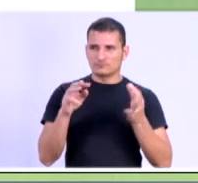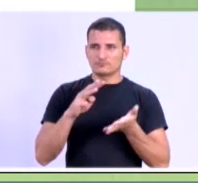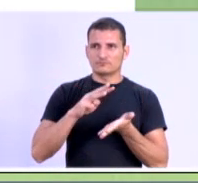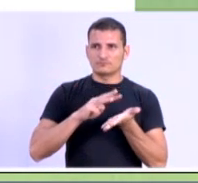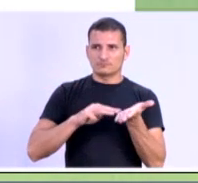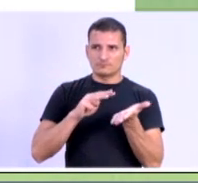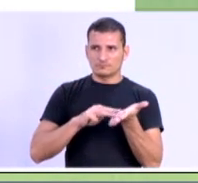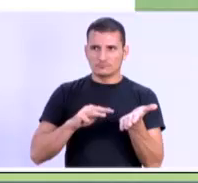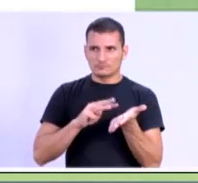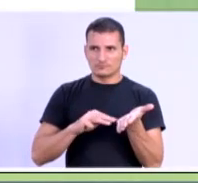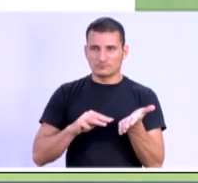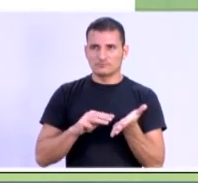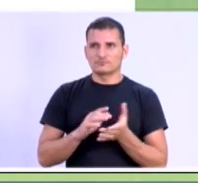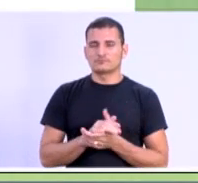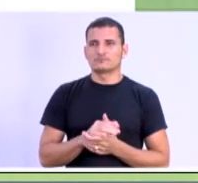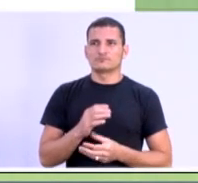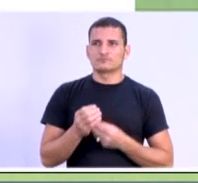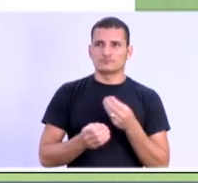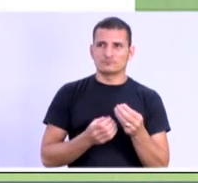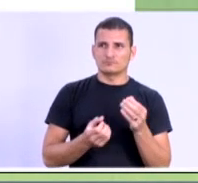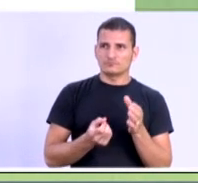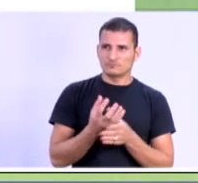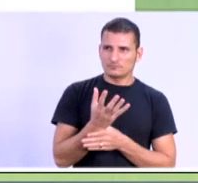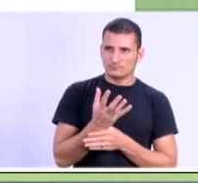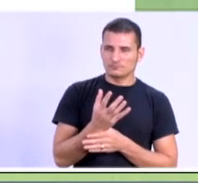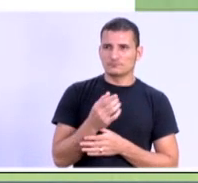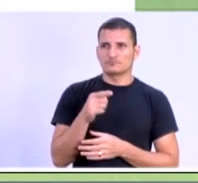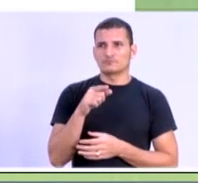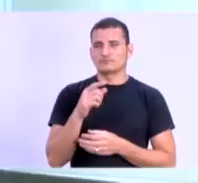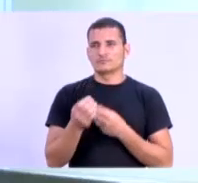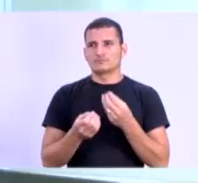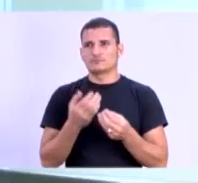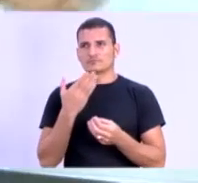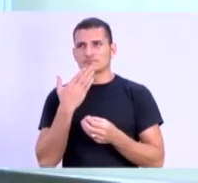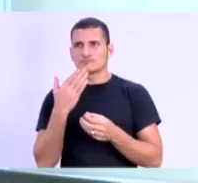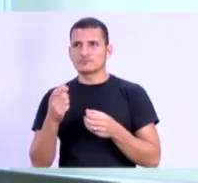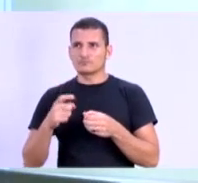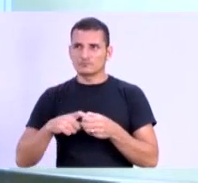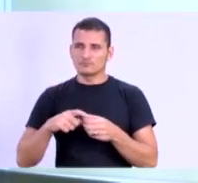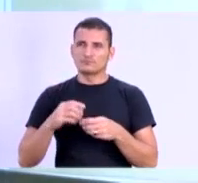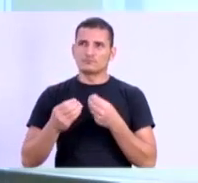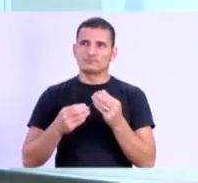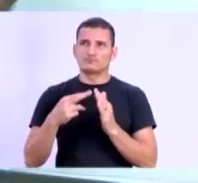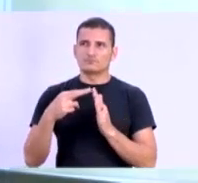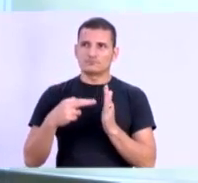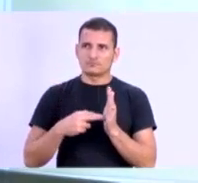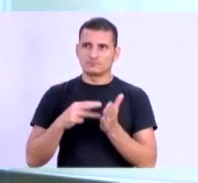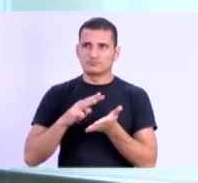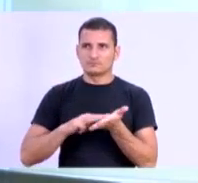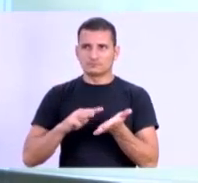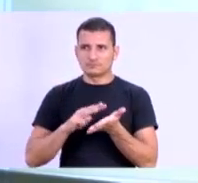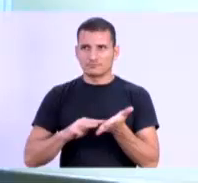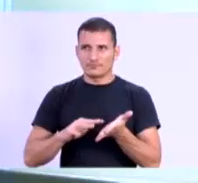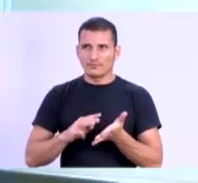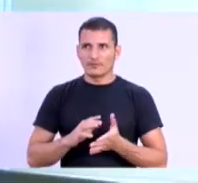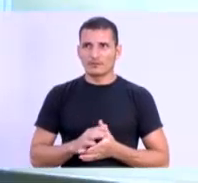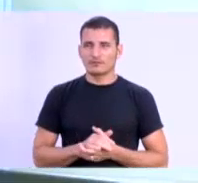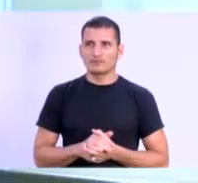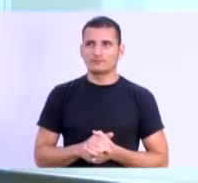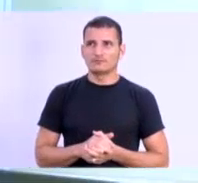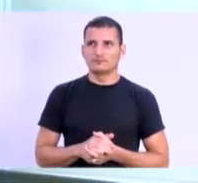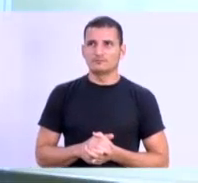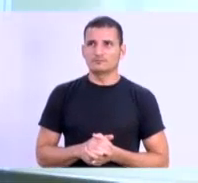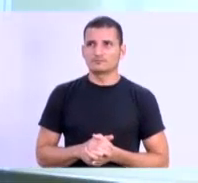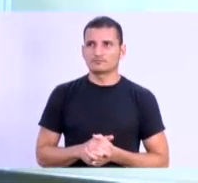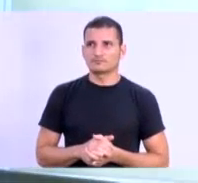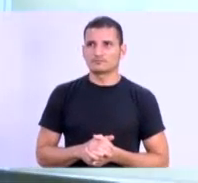Não só como criar um método, como definir o tipo de retorno, como definir os parâmetros do método e, por fim, como um exemplo de